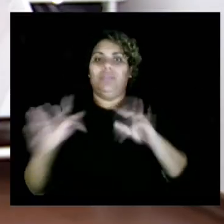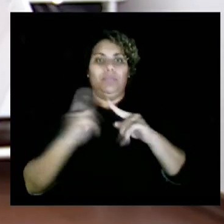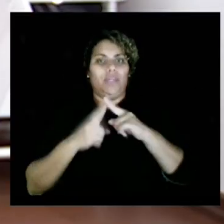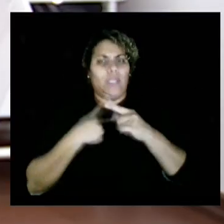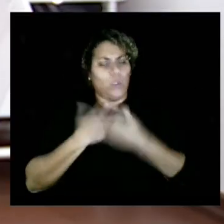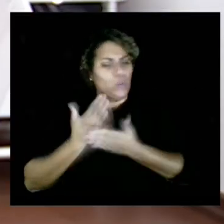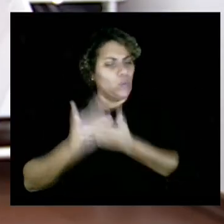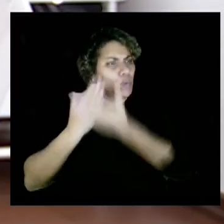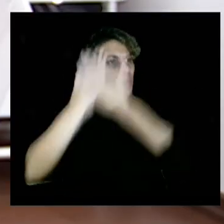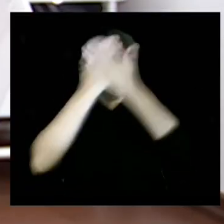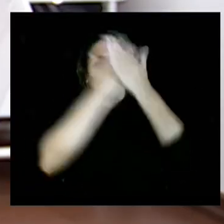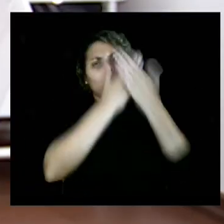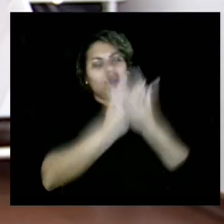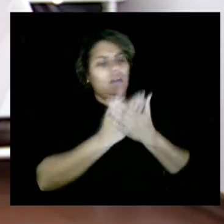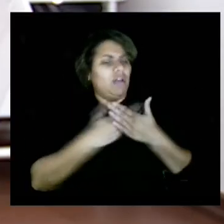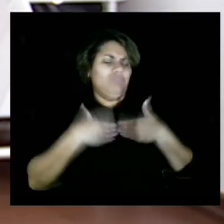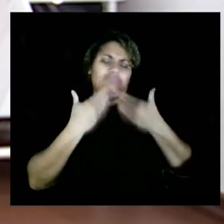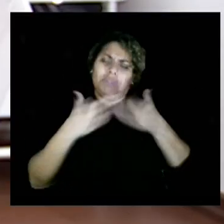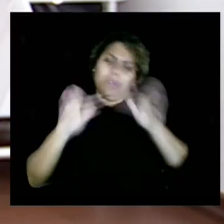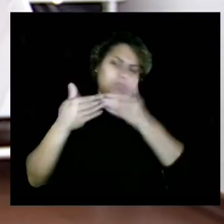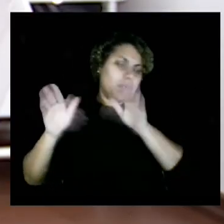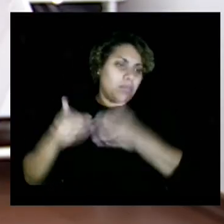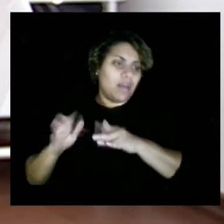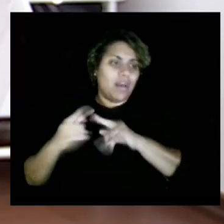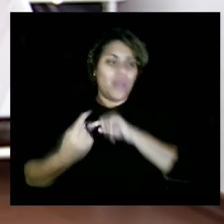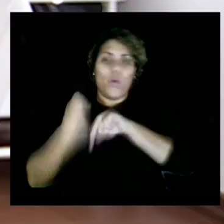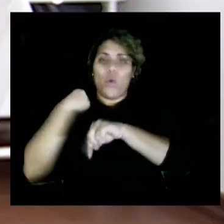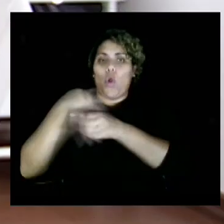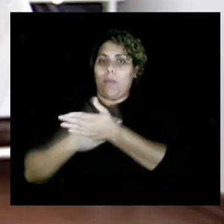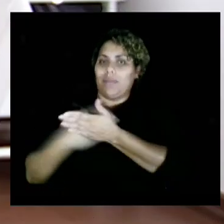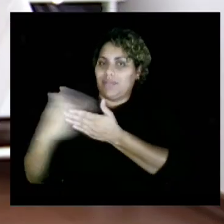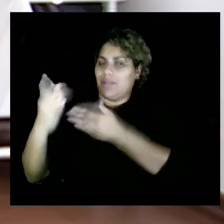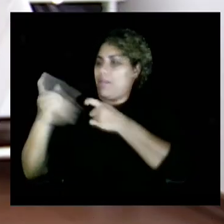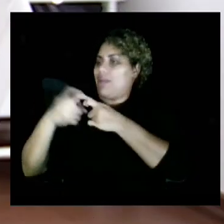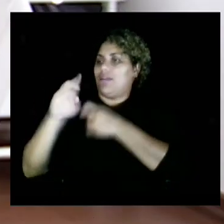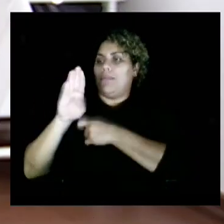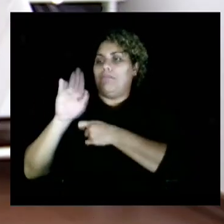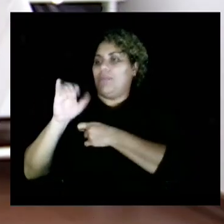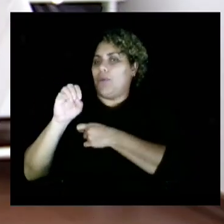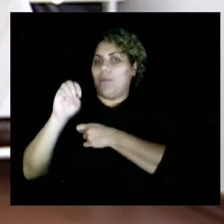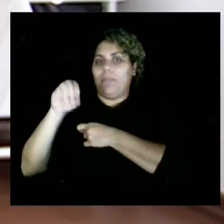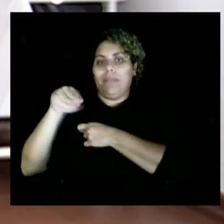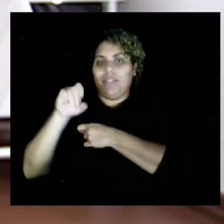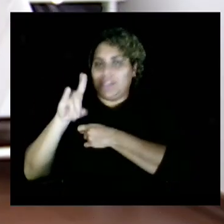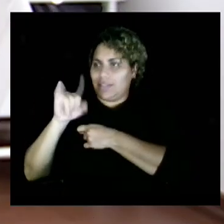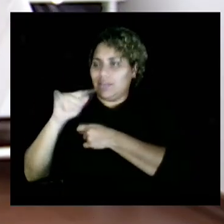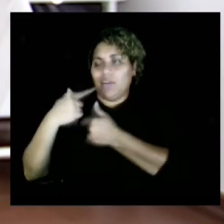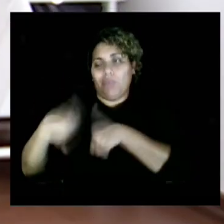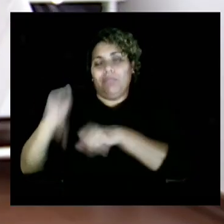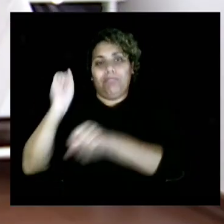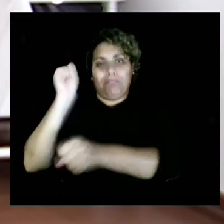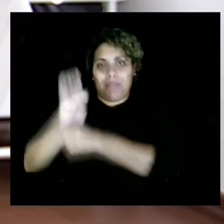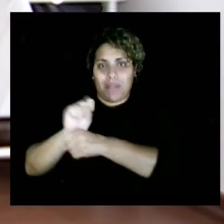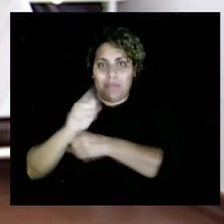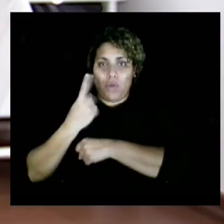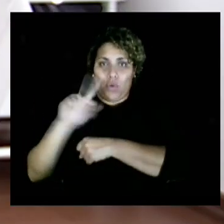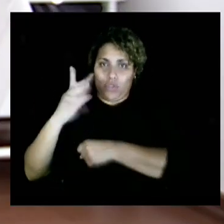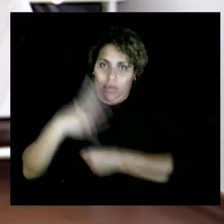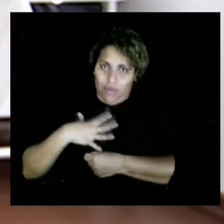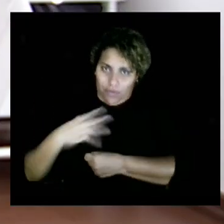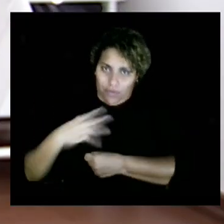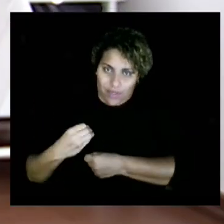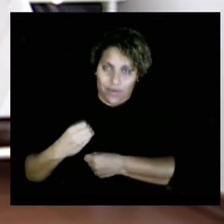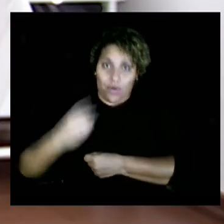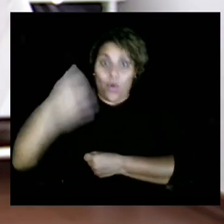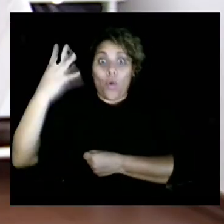a ser liberadas. Mas aí eu já tinha começado biomedicina. Só que eu tive que parar, porque o meu último filho, o quarto filho,